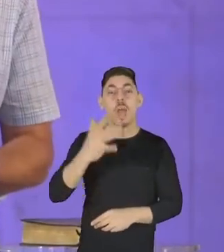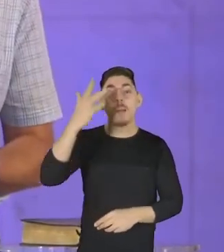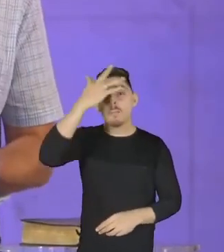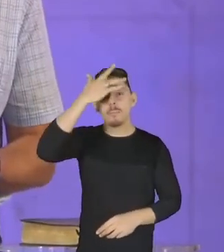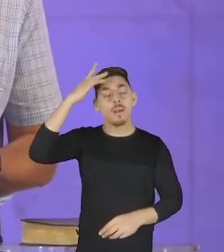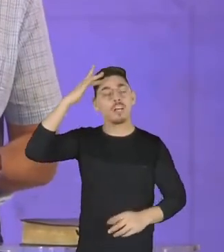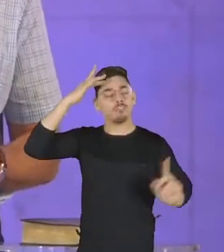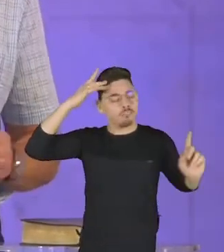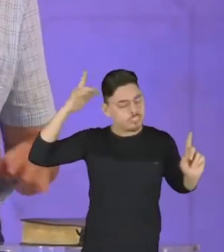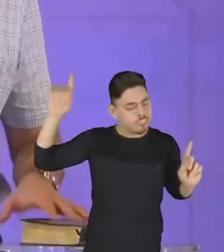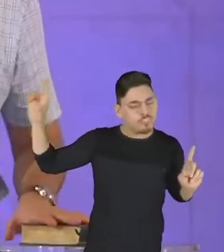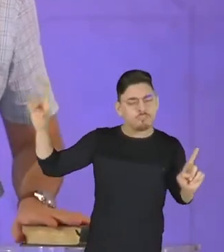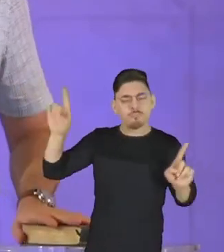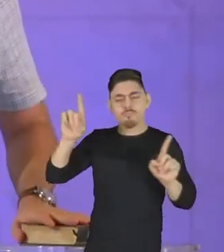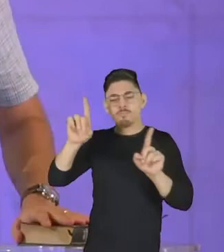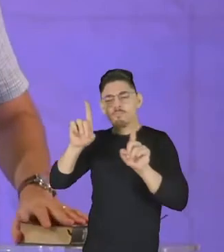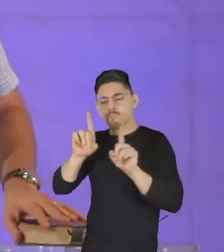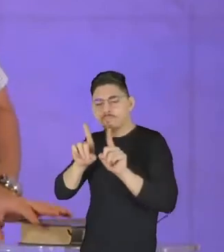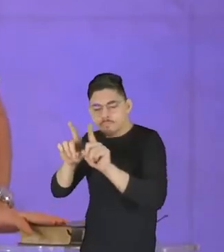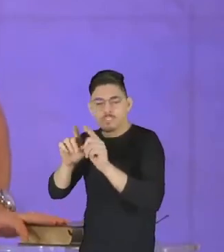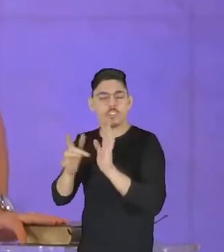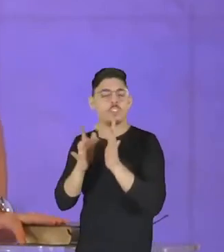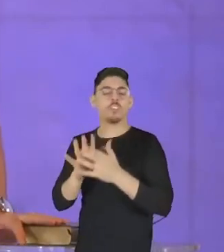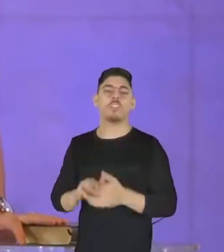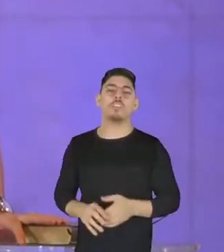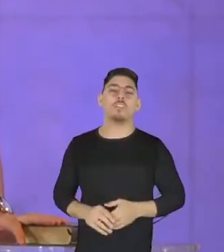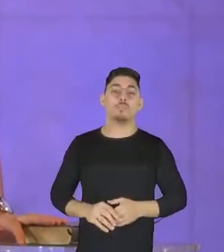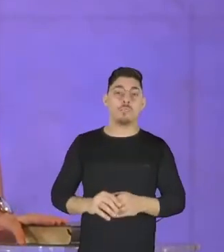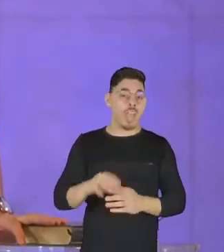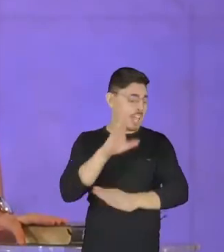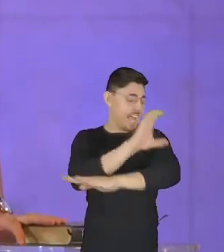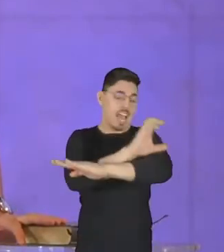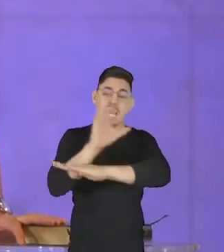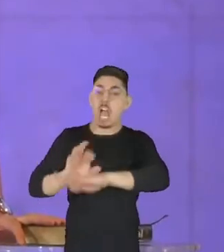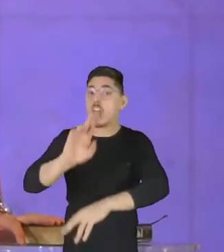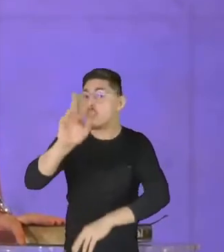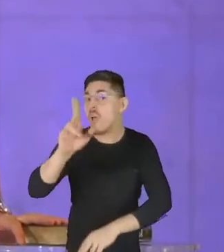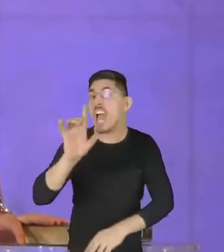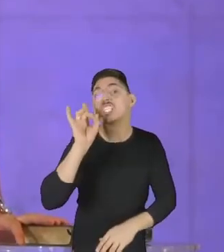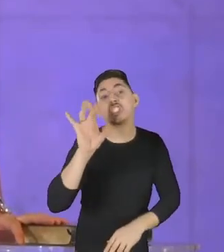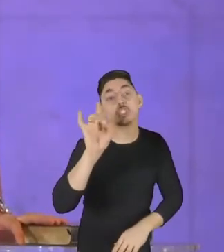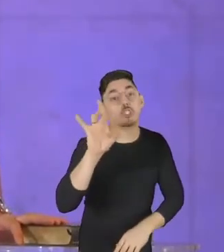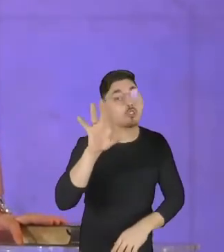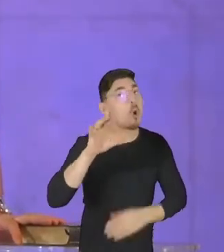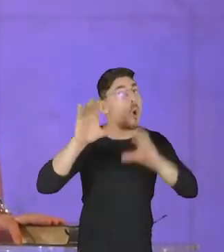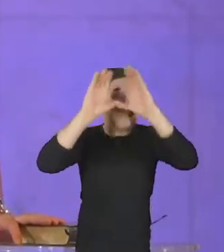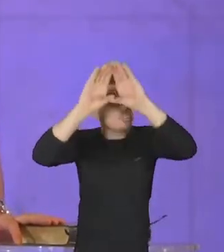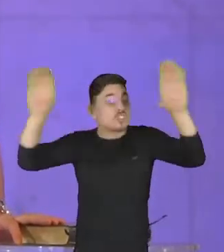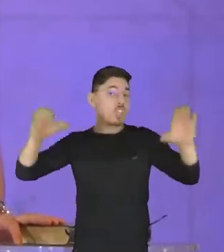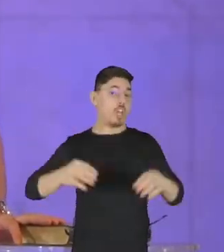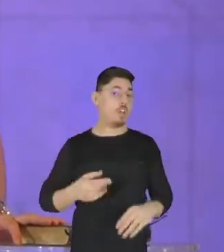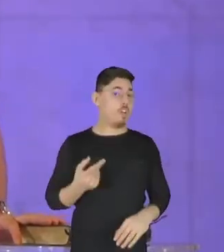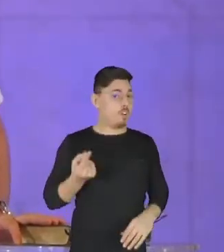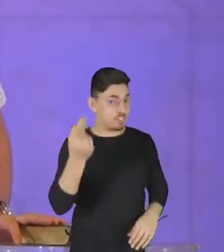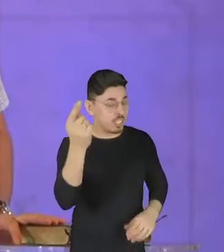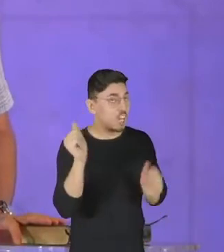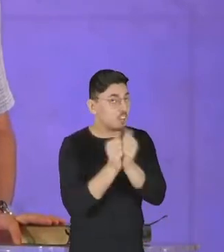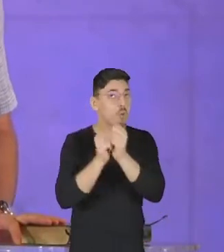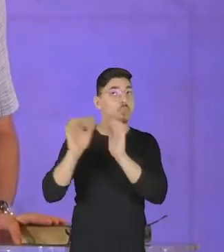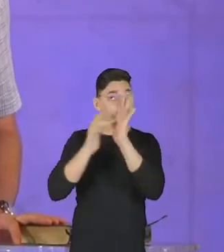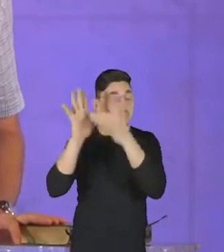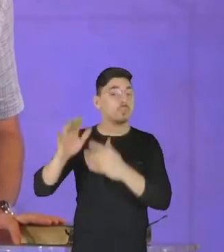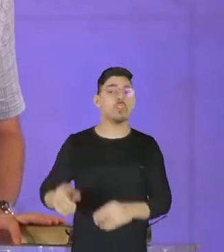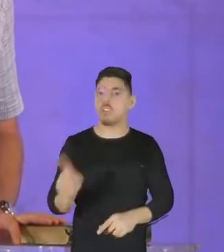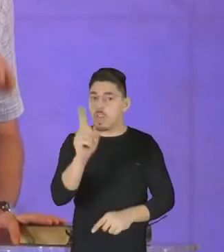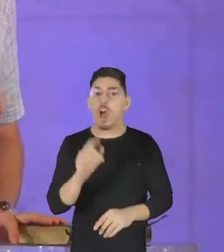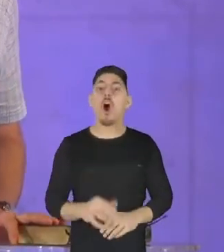Jesus. Não entenda Canaã apenas como eternidade ao lado de Jesus, entenda Canaã como uma realidade espiritual